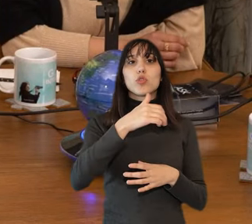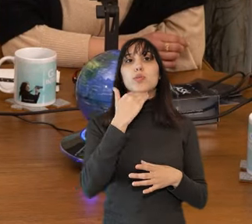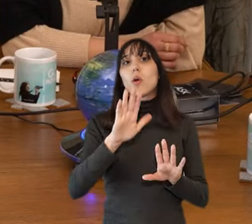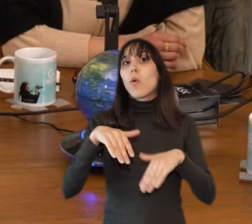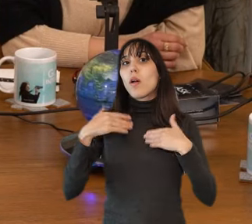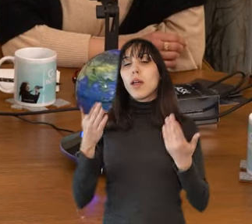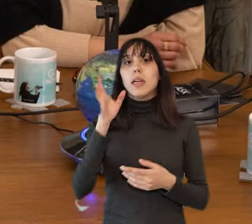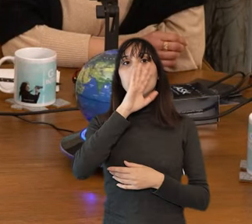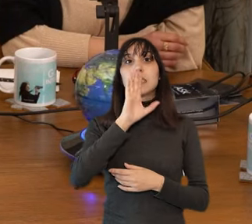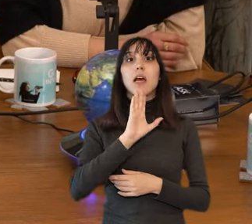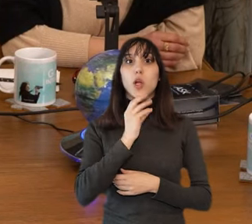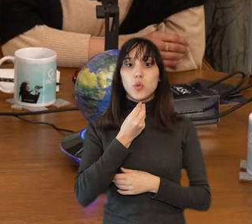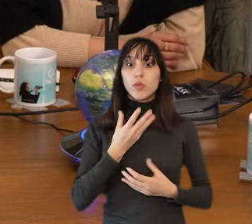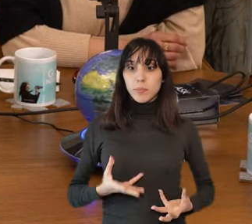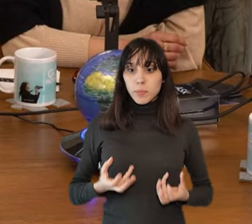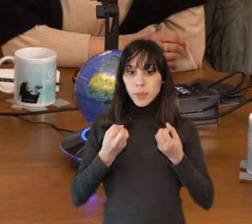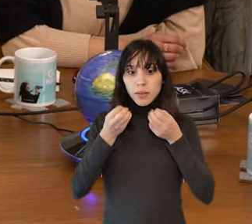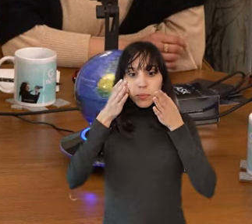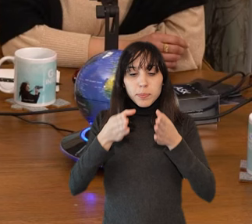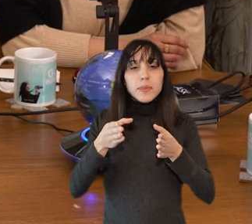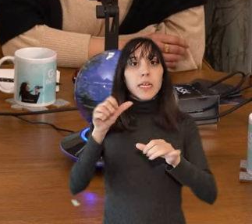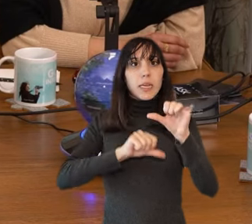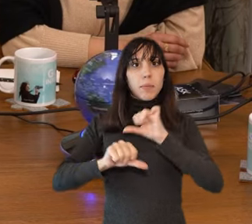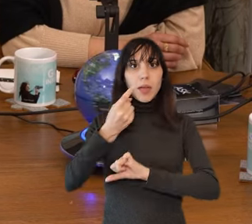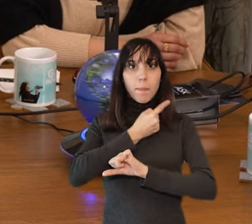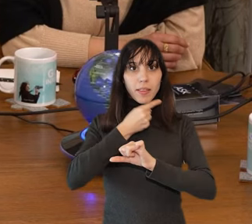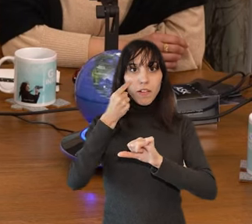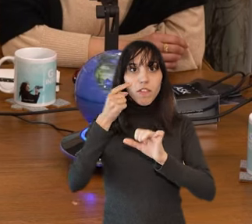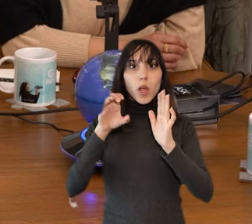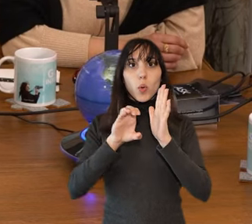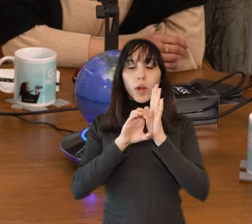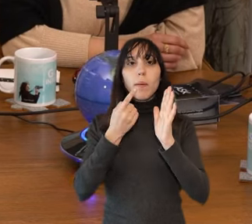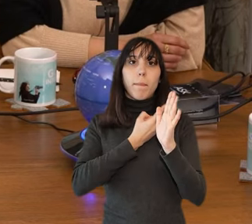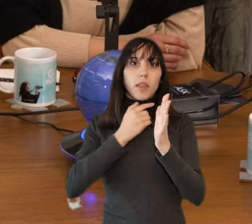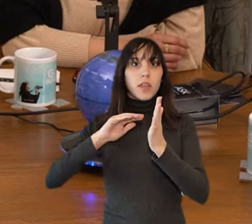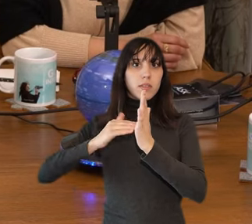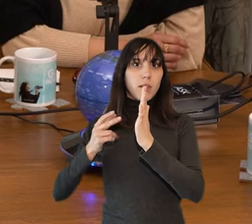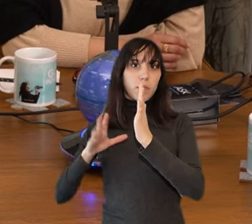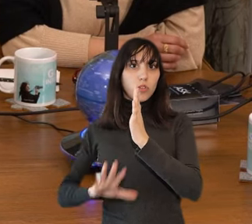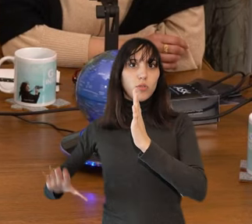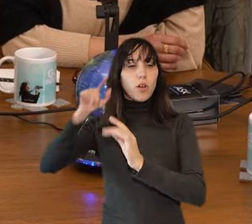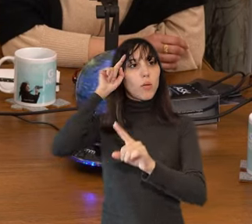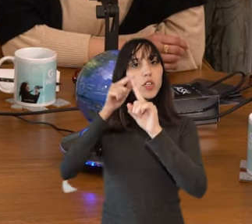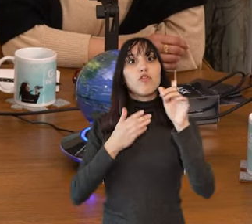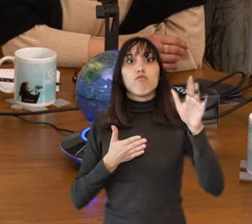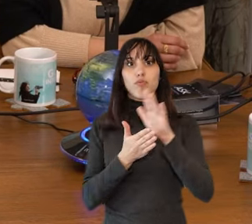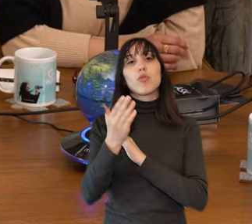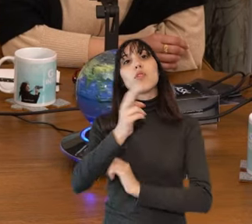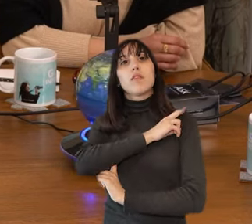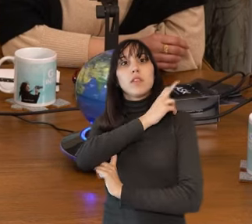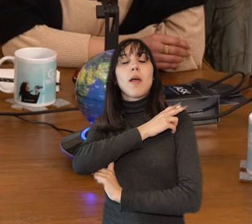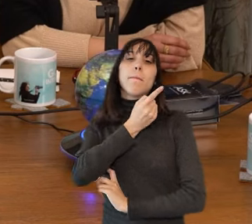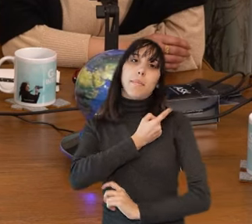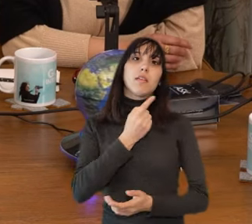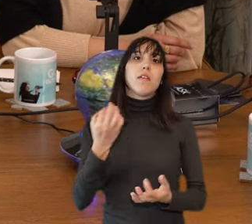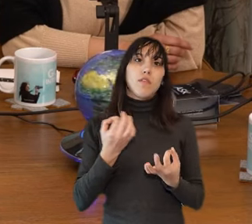obviamente que se o aluno quer realmente seguir química ele precisa de olhar para o currículo porque tem que fazer um exame nacional para entrar emada Universidade ele vai precisar